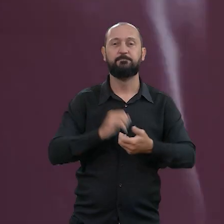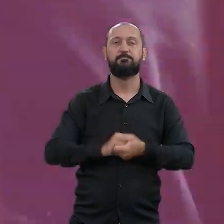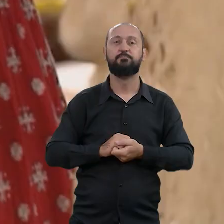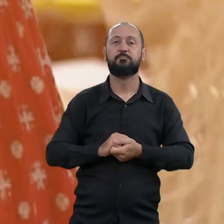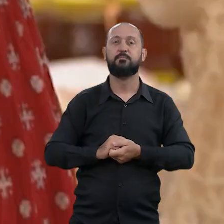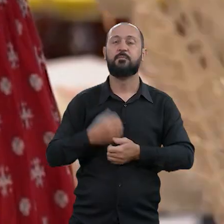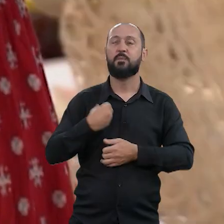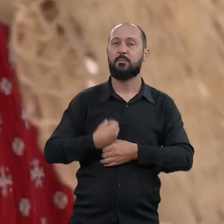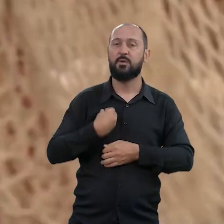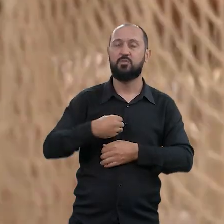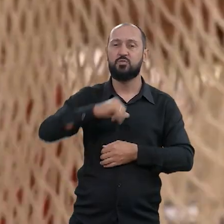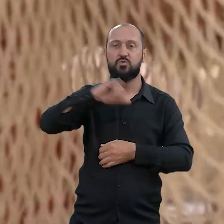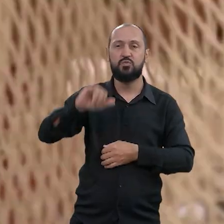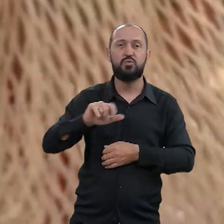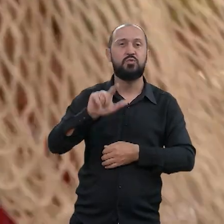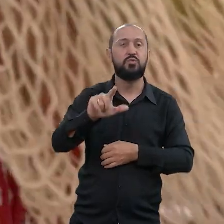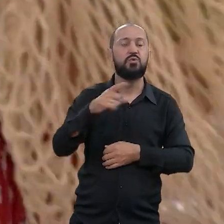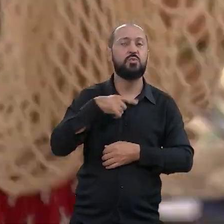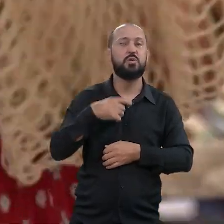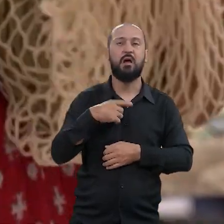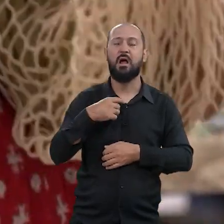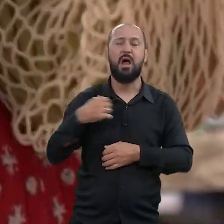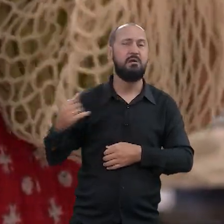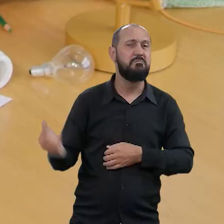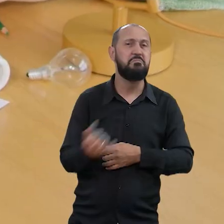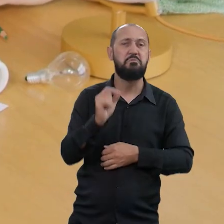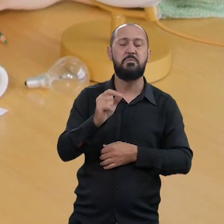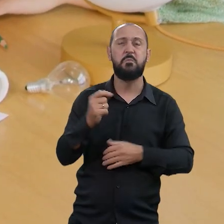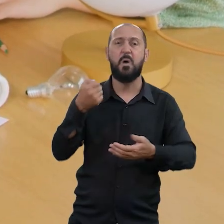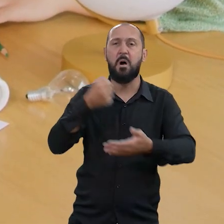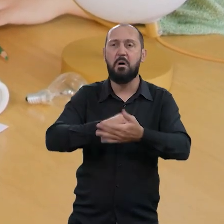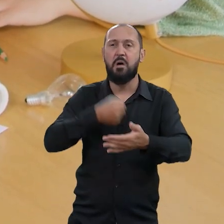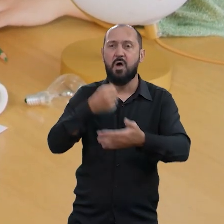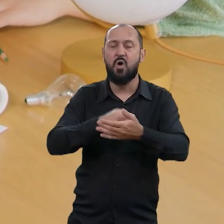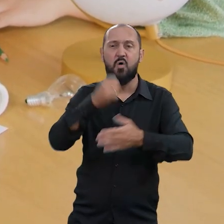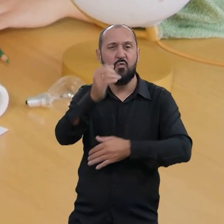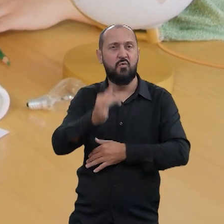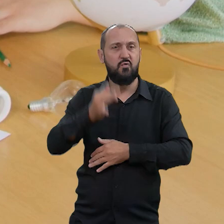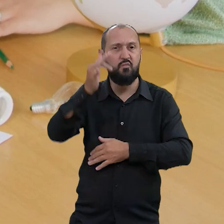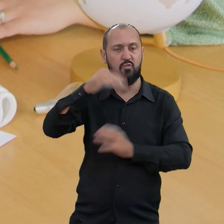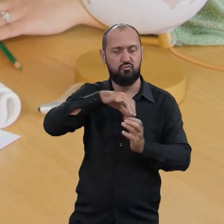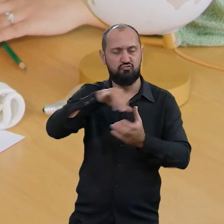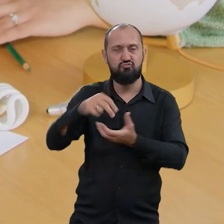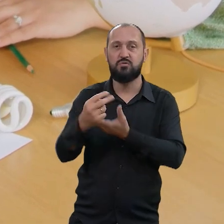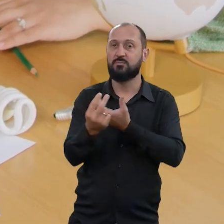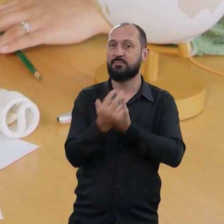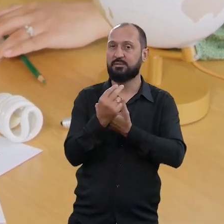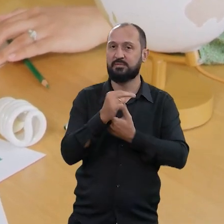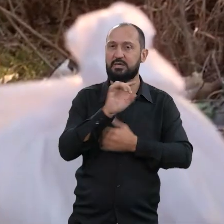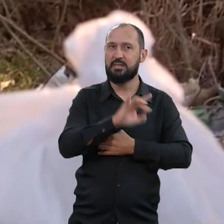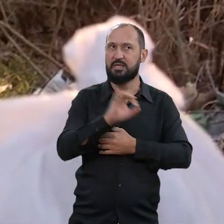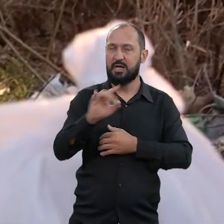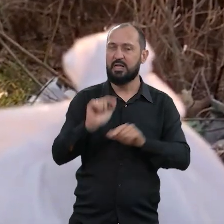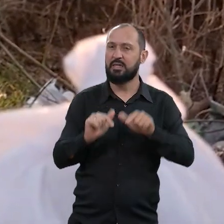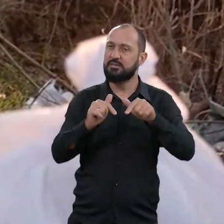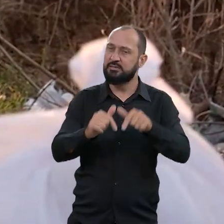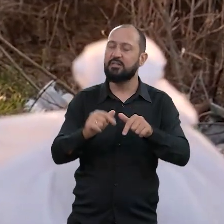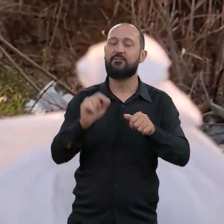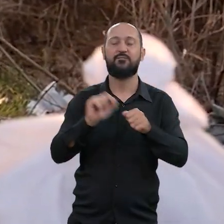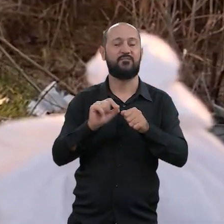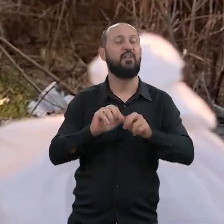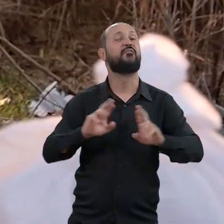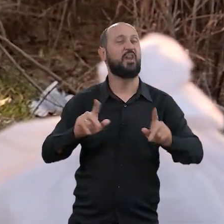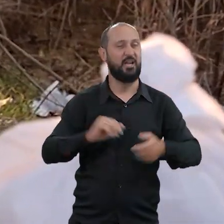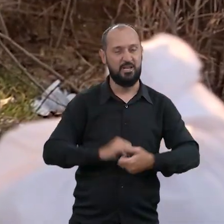clientes. Participar do Julho Sem Plástico é essencial para garantir um futuro mais sustentável. Cada pequena